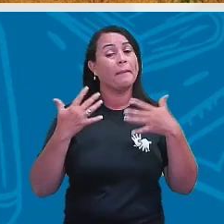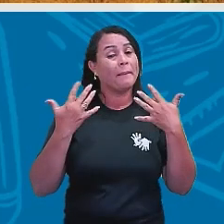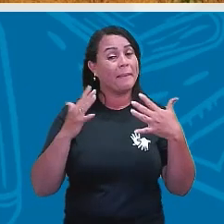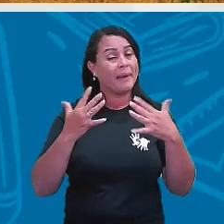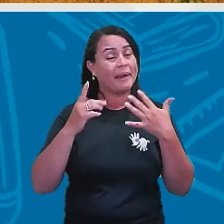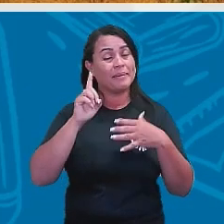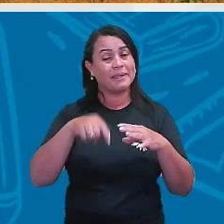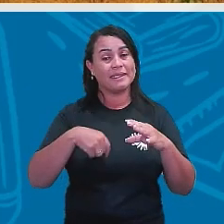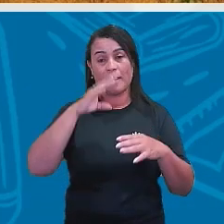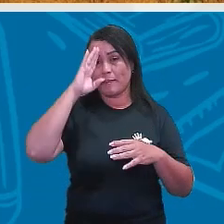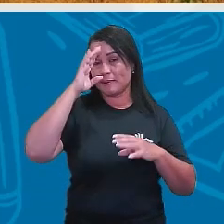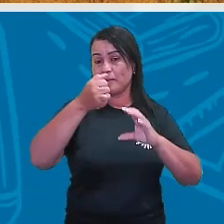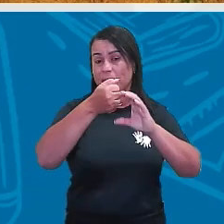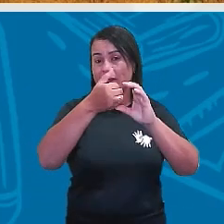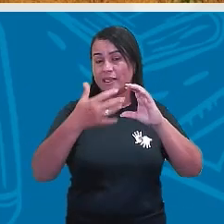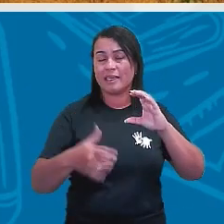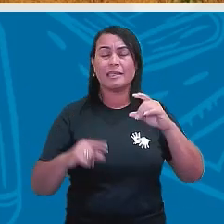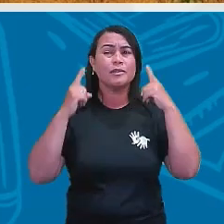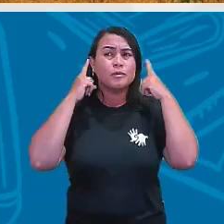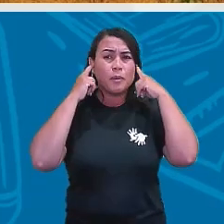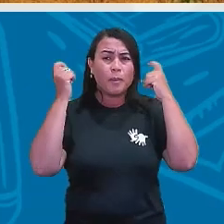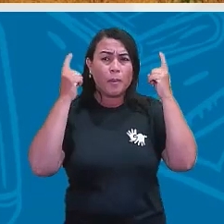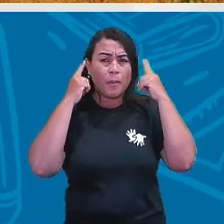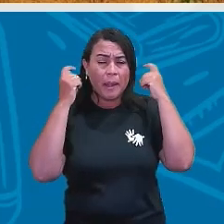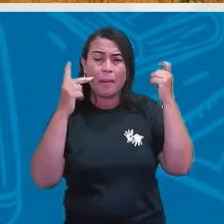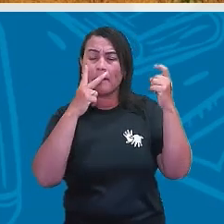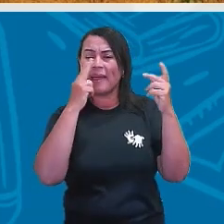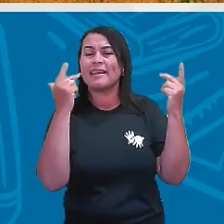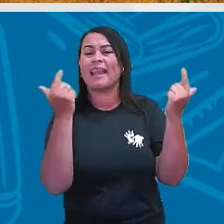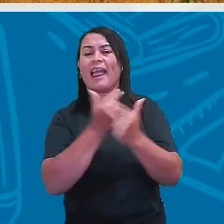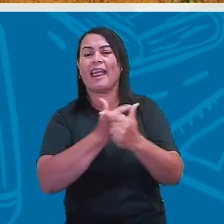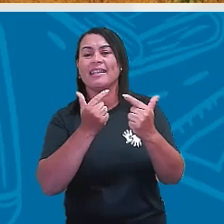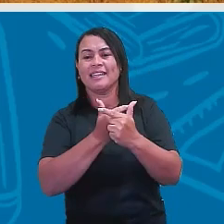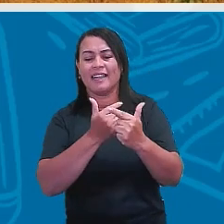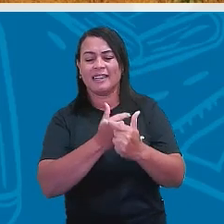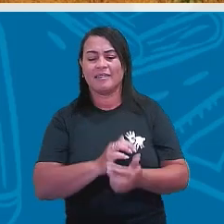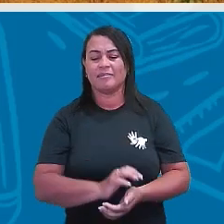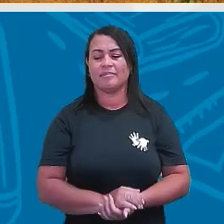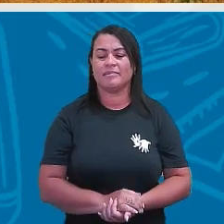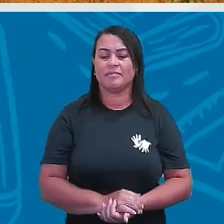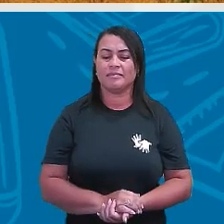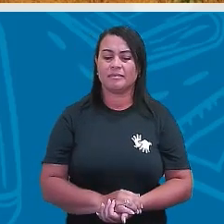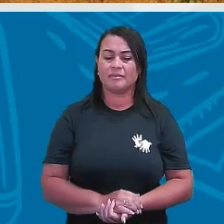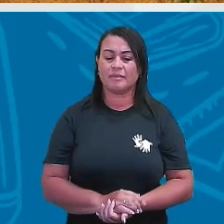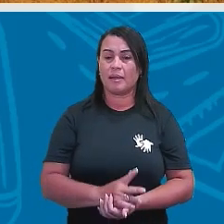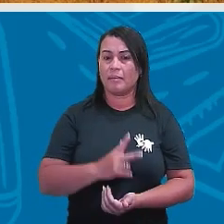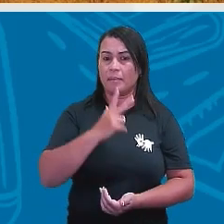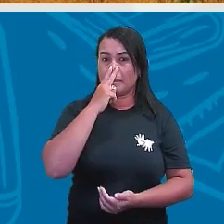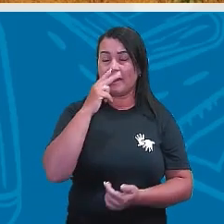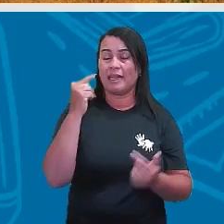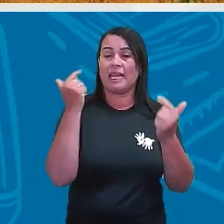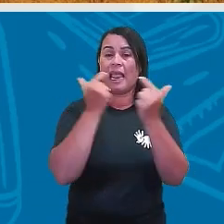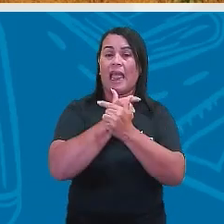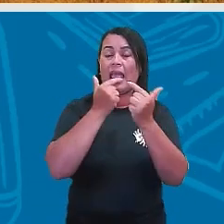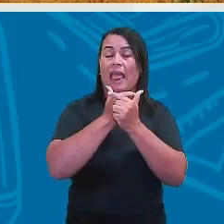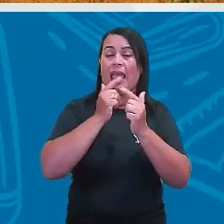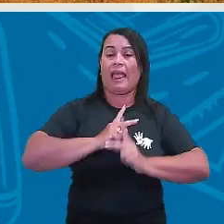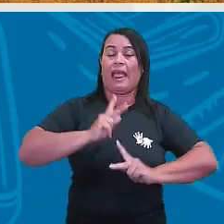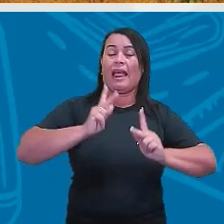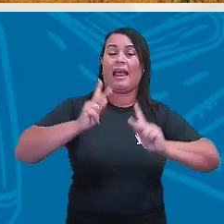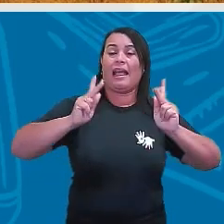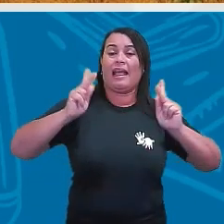principal característica dela, é emitir alguns sons que parecem pessoas sorrindo, dando altas